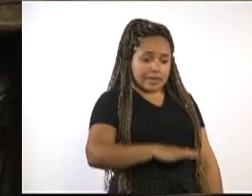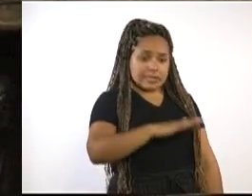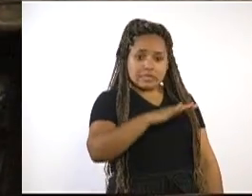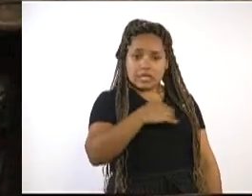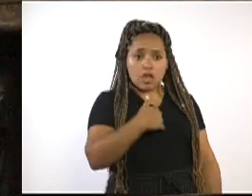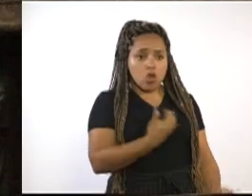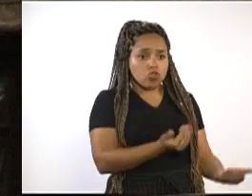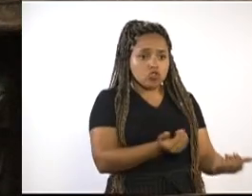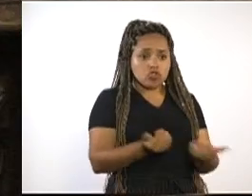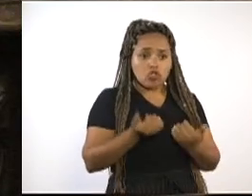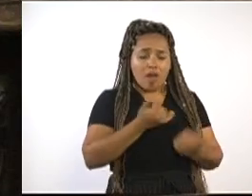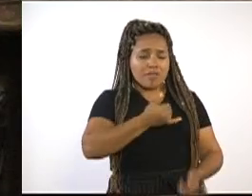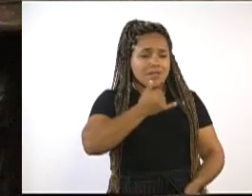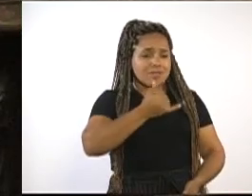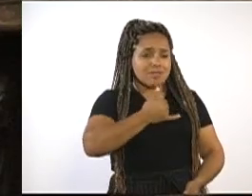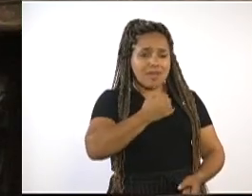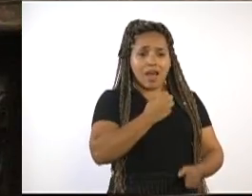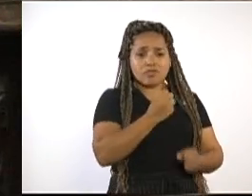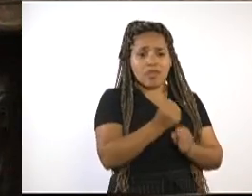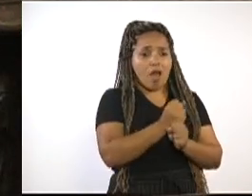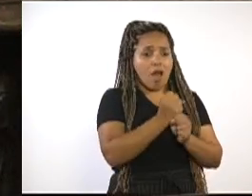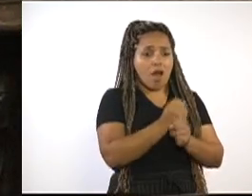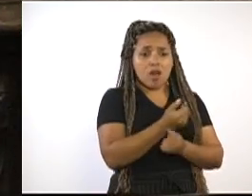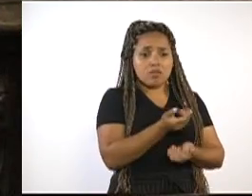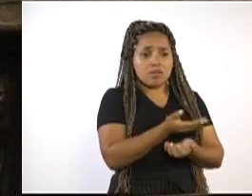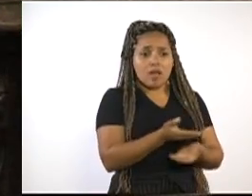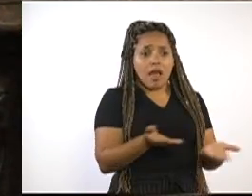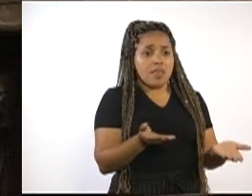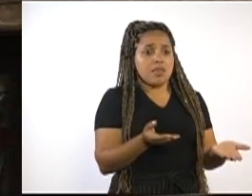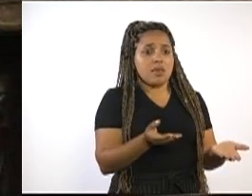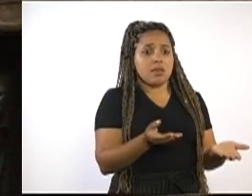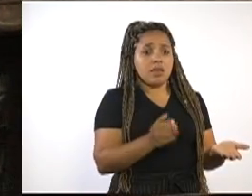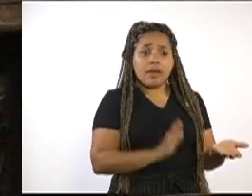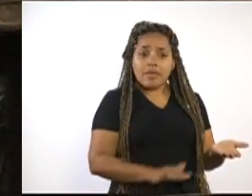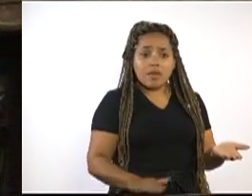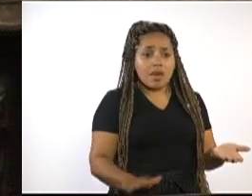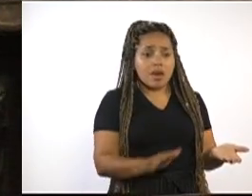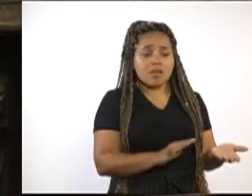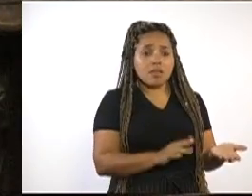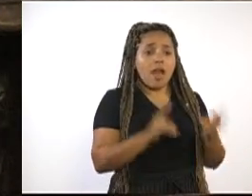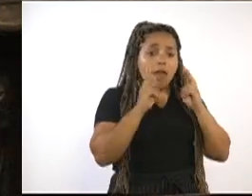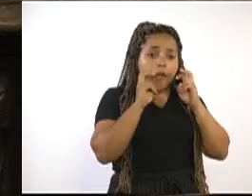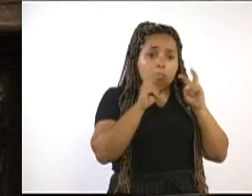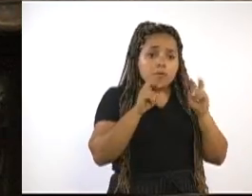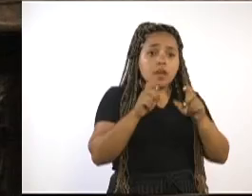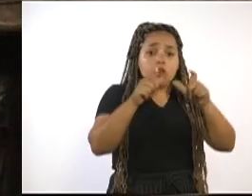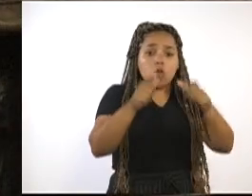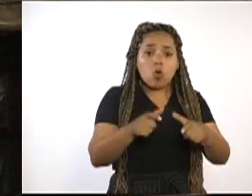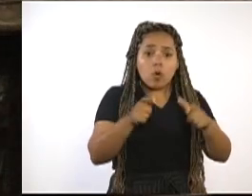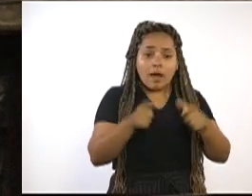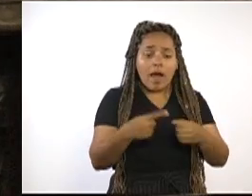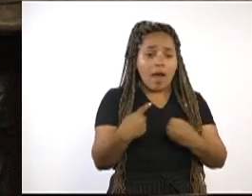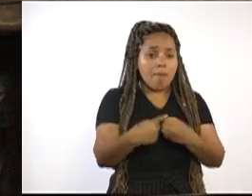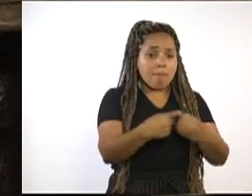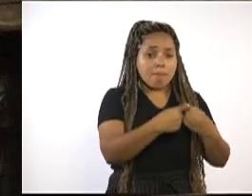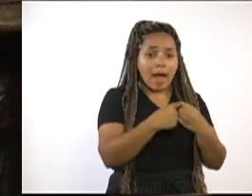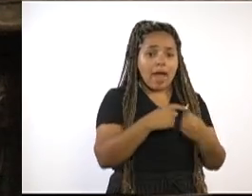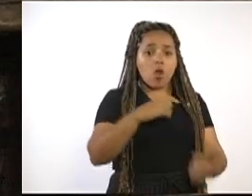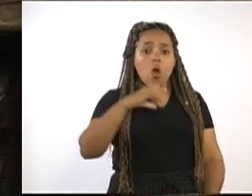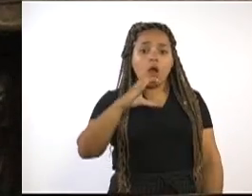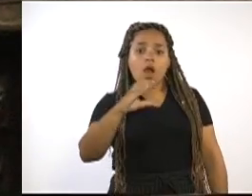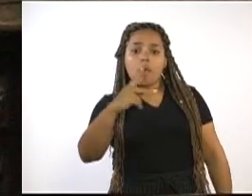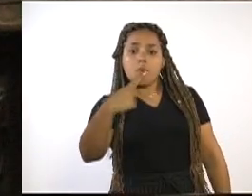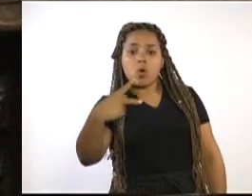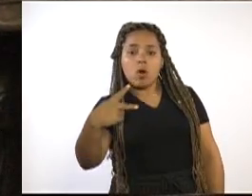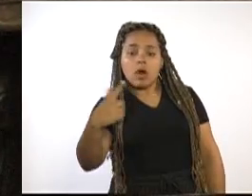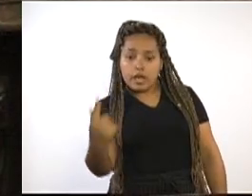adolescência, vivi minha juventude, e aquela área sempre foi abandonada pelo